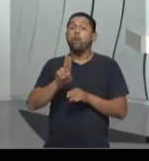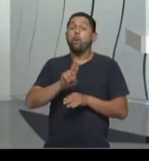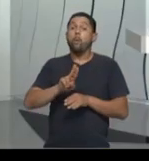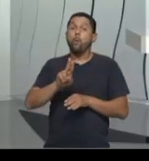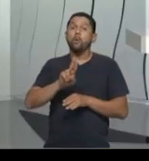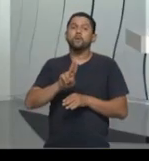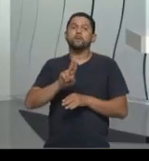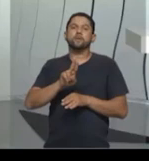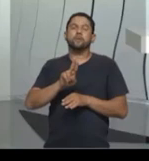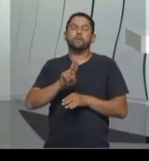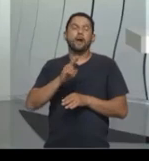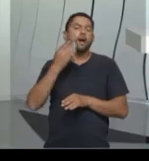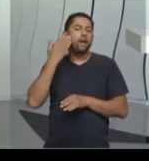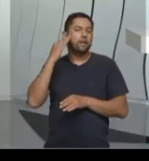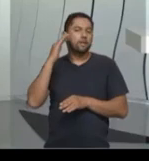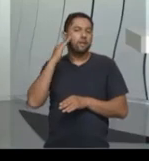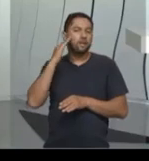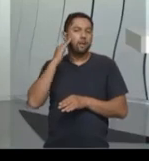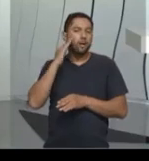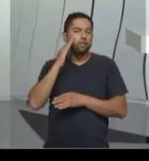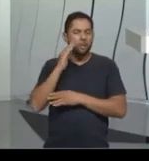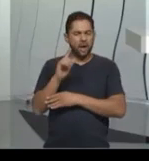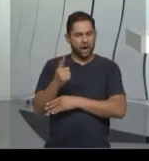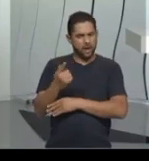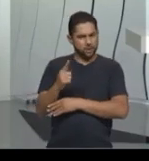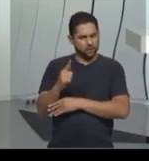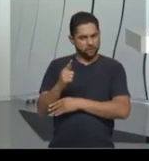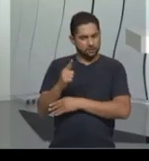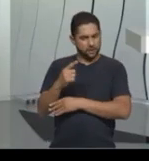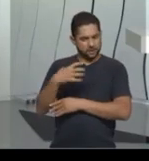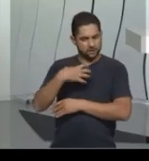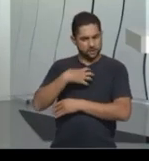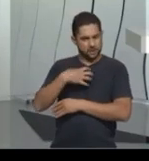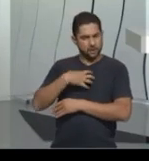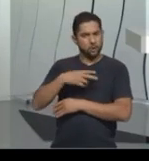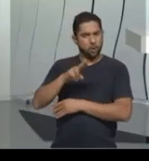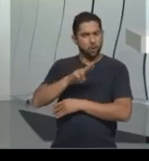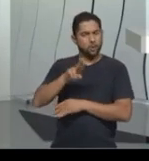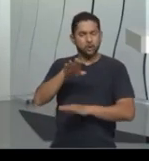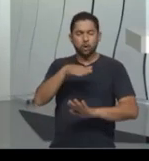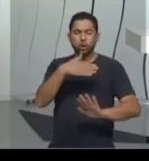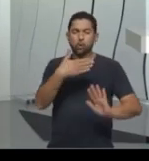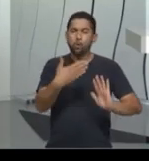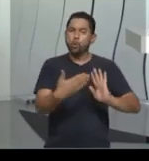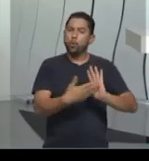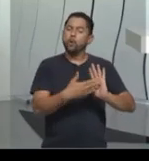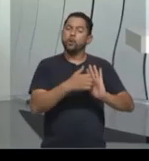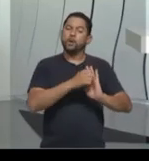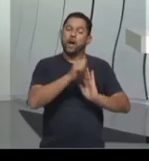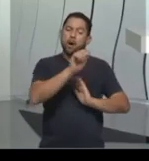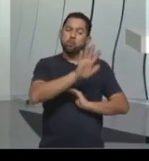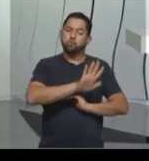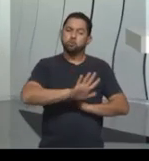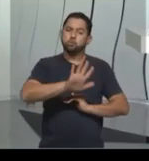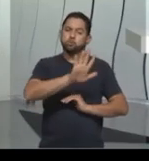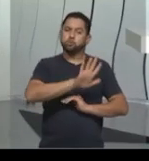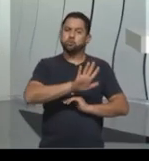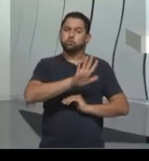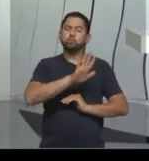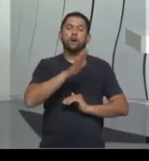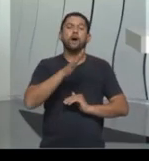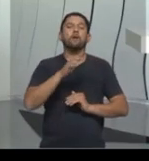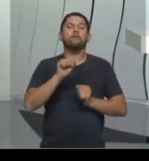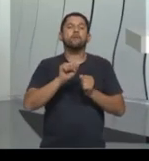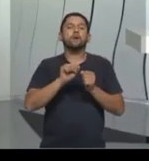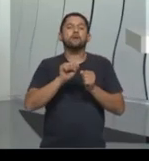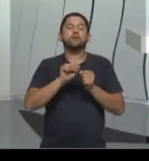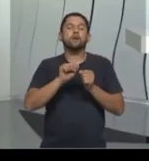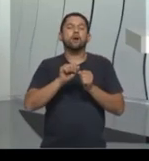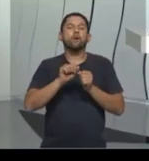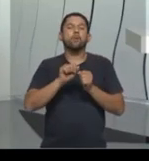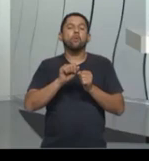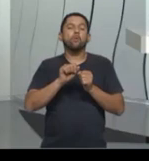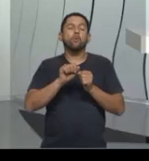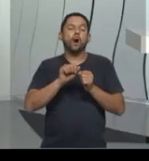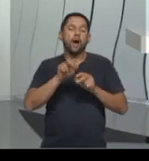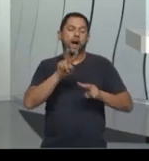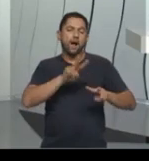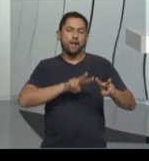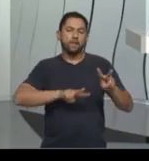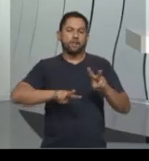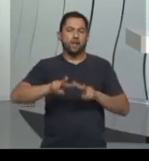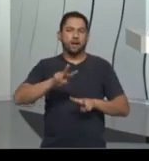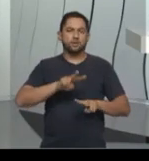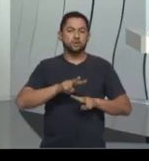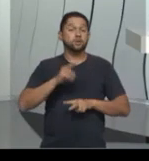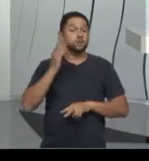seja, a geografia, ela utiliza dessa ciência cartográfica justamente para fazer essa interpretação do espaço geográfico. A gente sabe que o